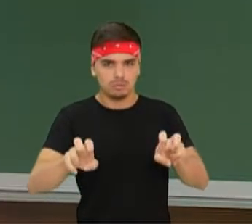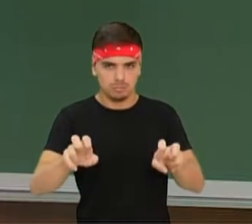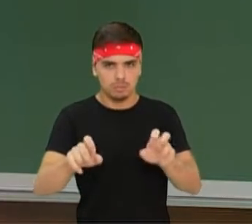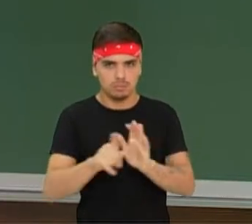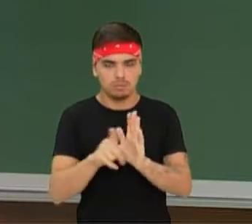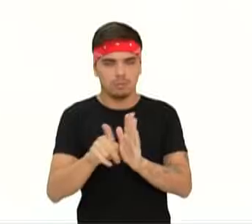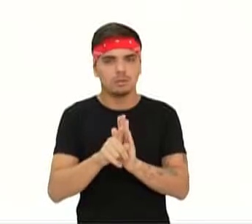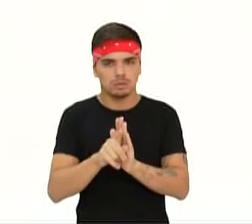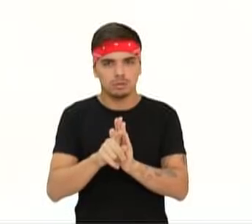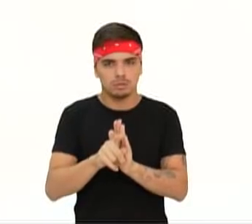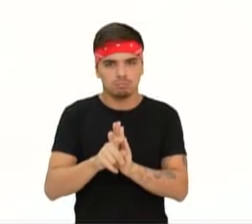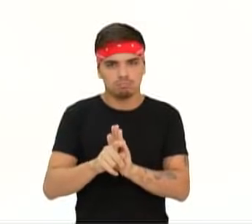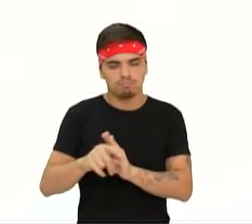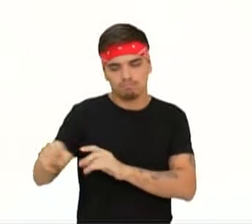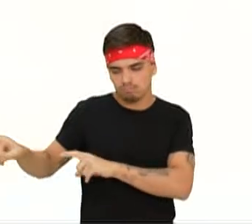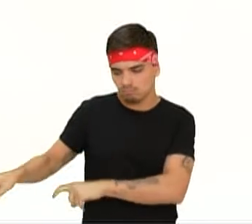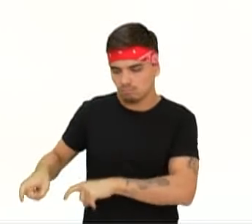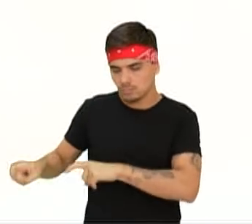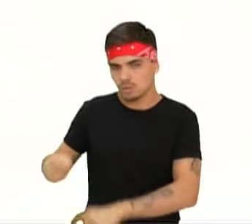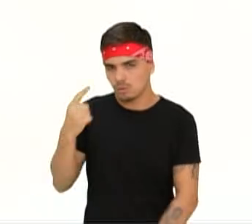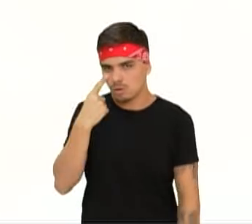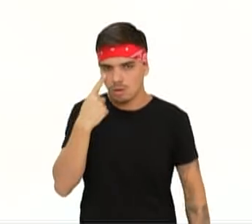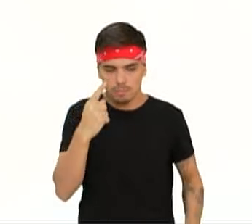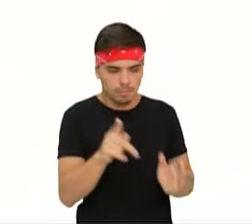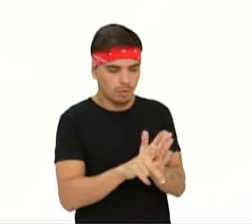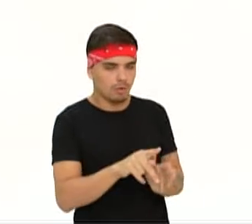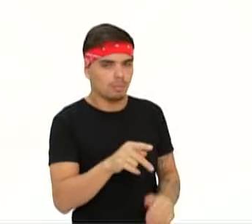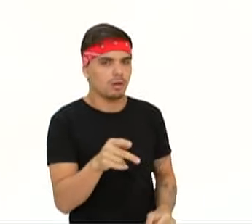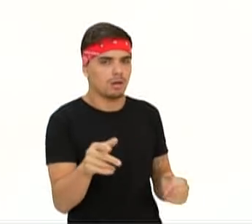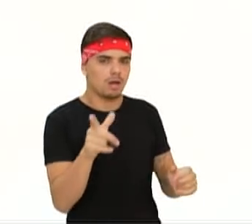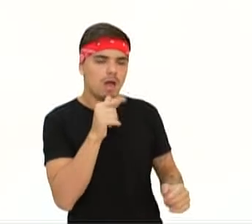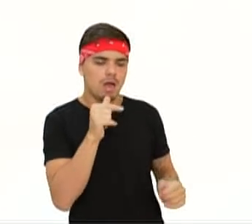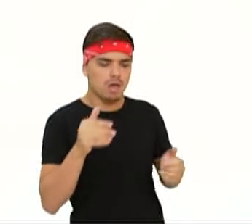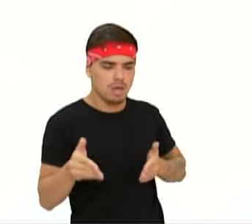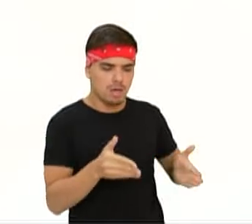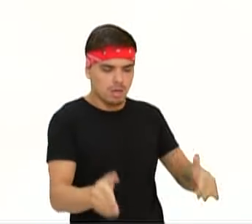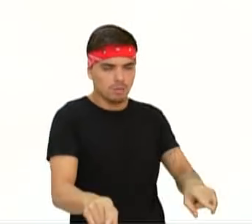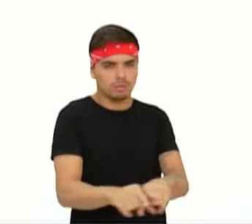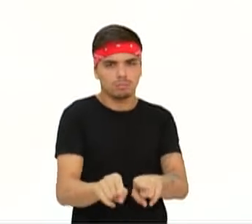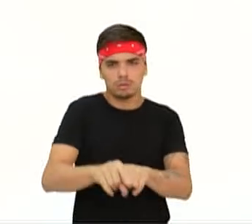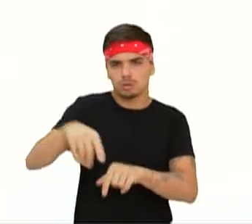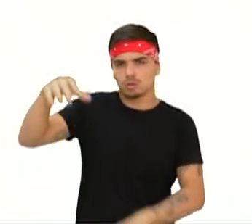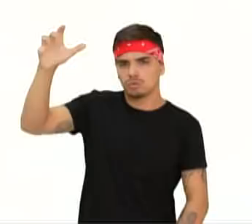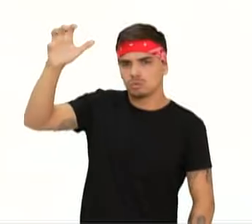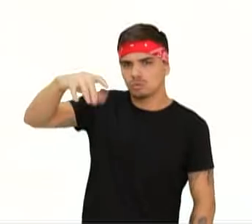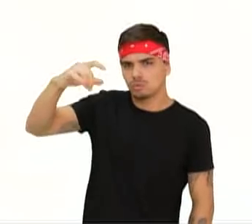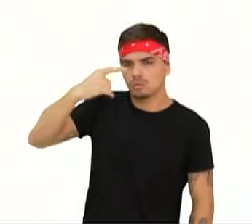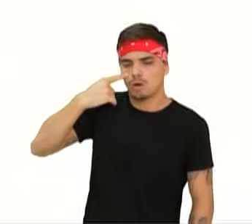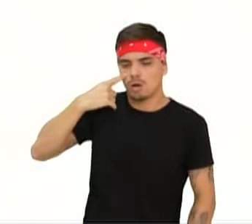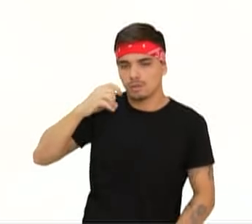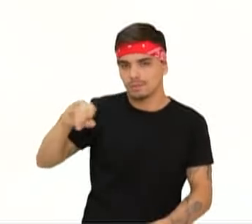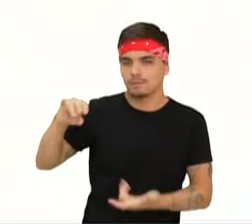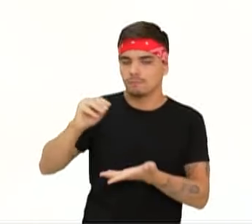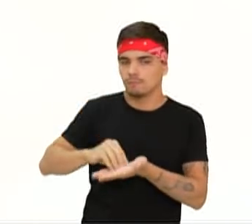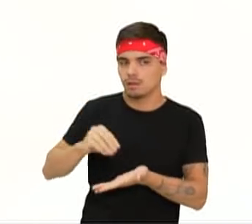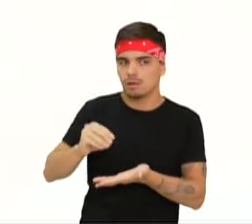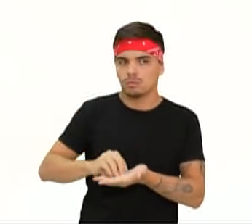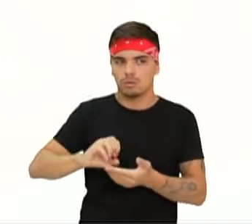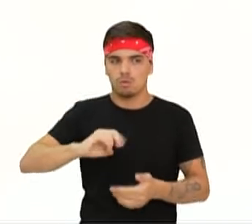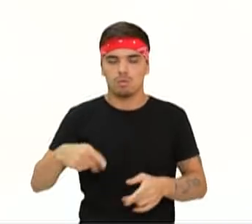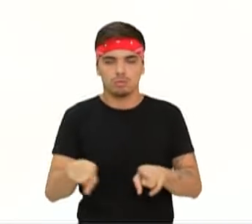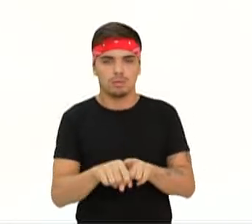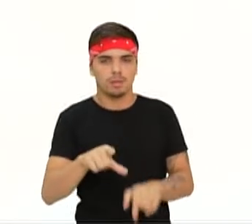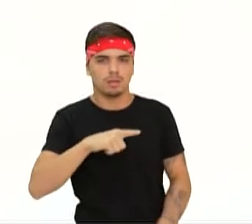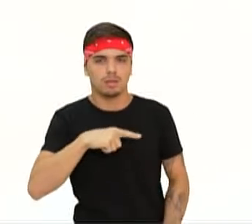agricultura. Então, a água proveniente dos rios ou da chuva, ela é um elemento cuja sua falta ou